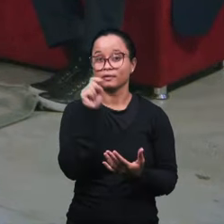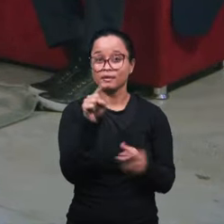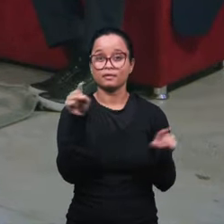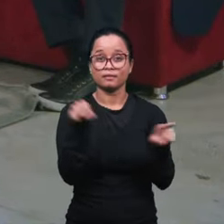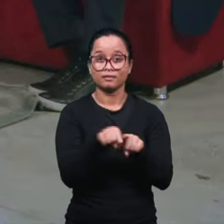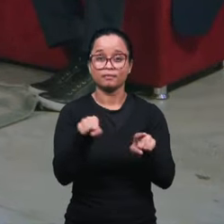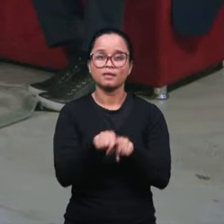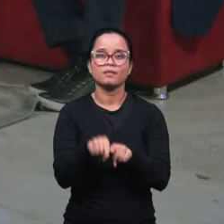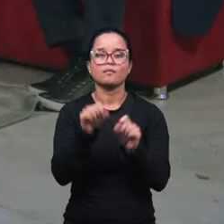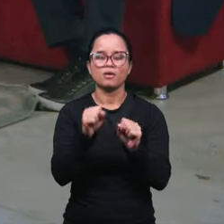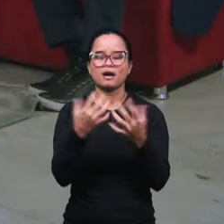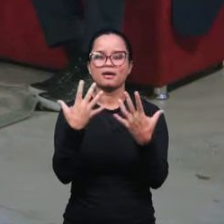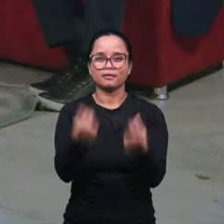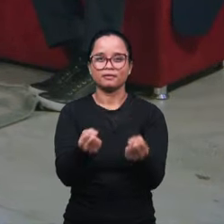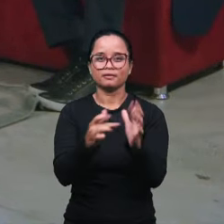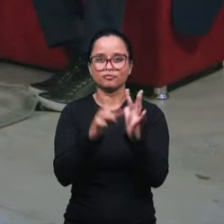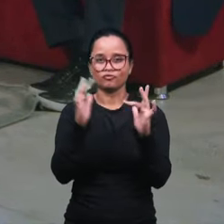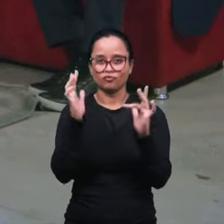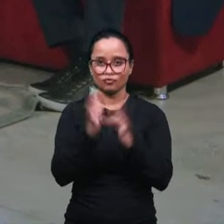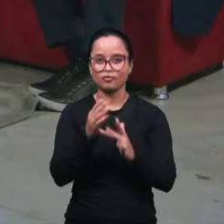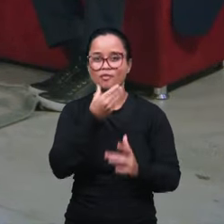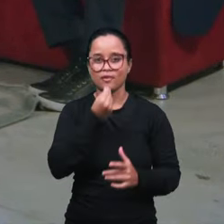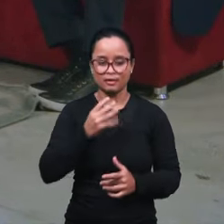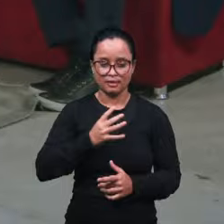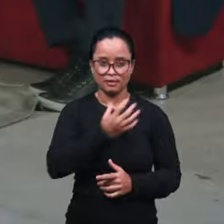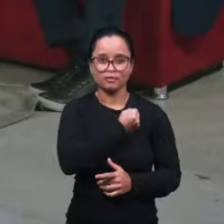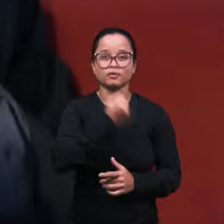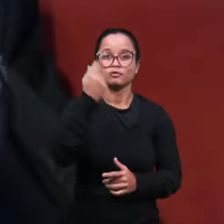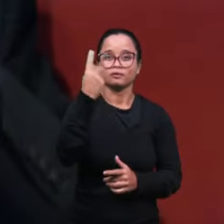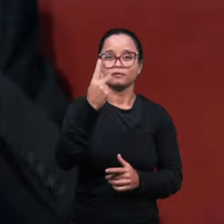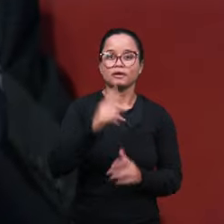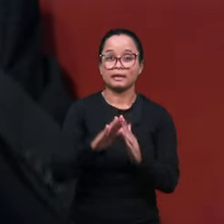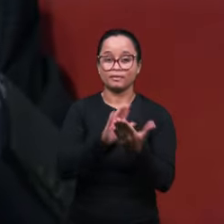possa aceitar ao Senhor Jesus como seu Salvador. E